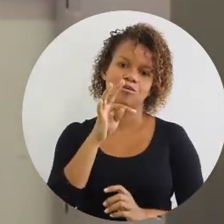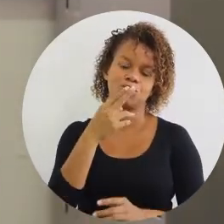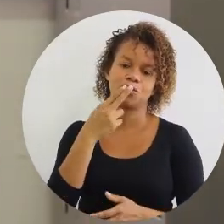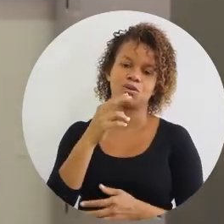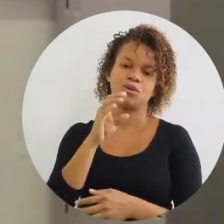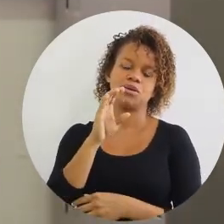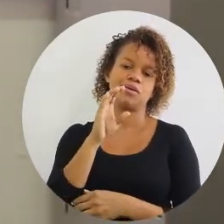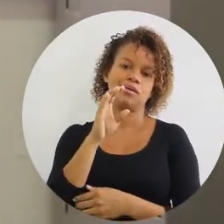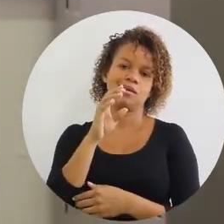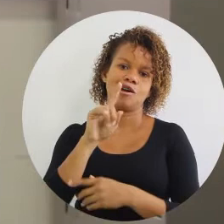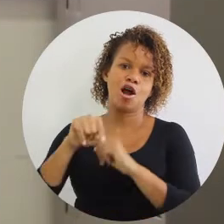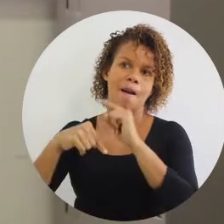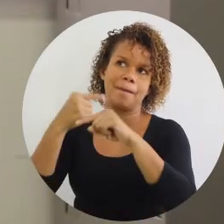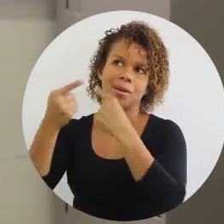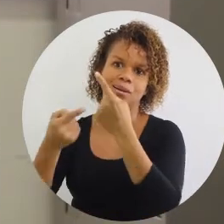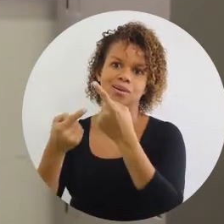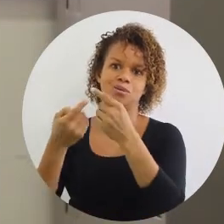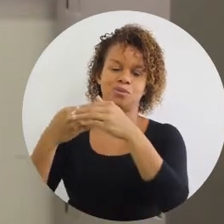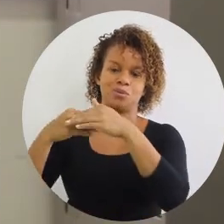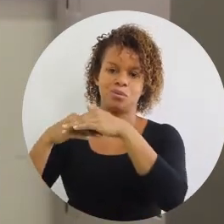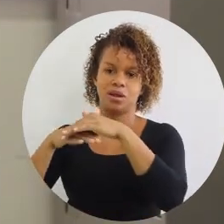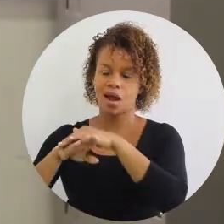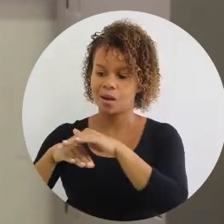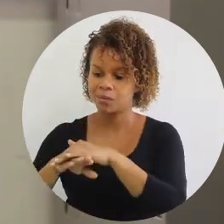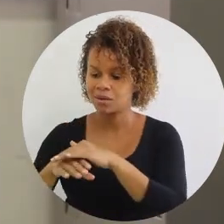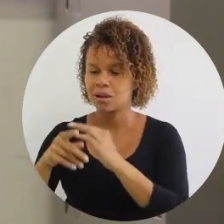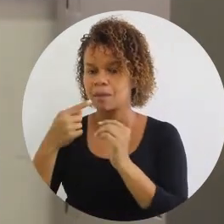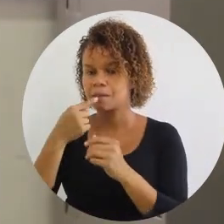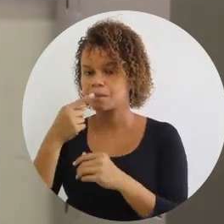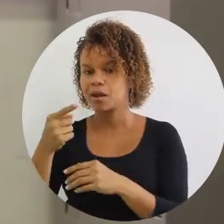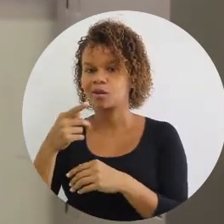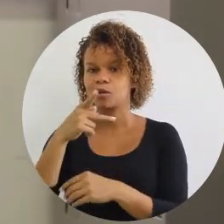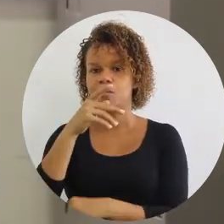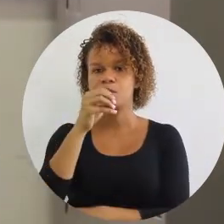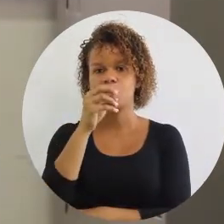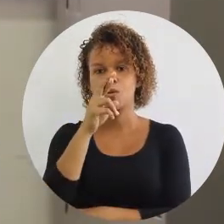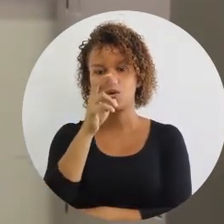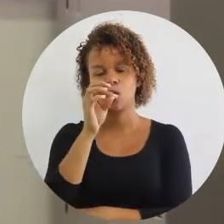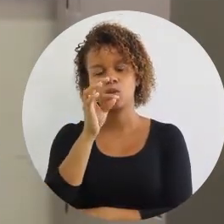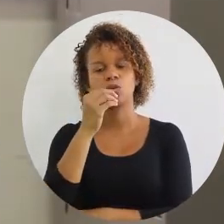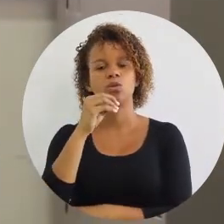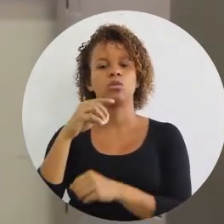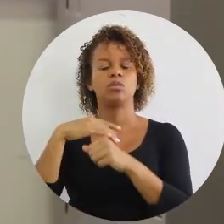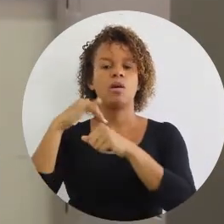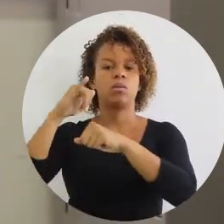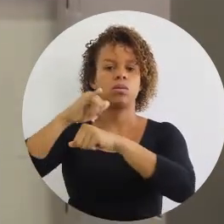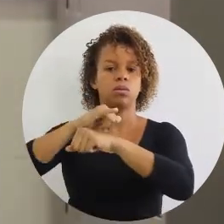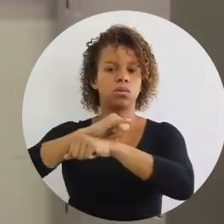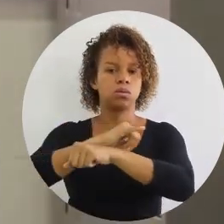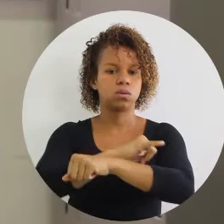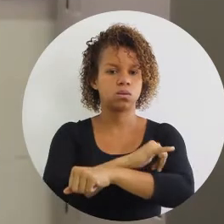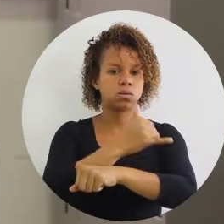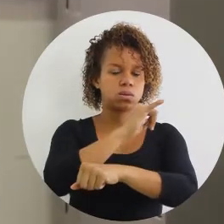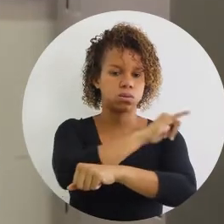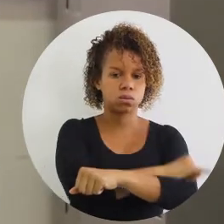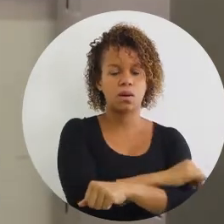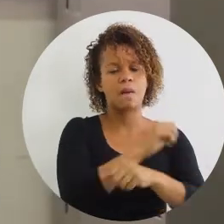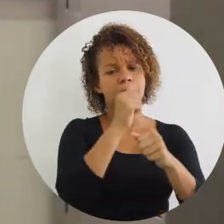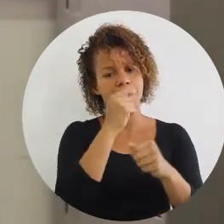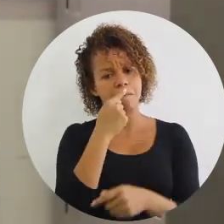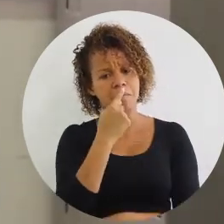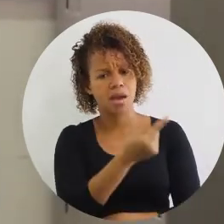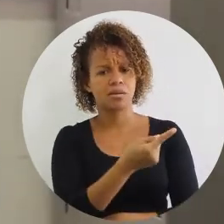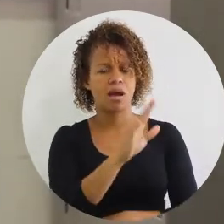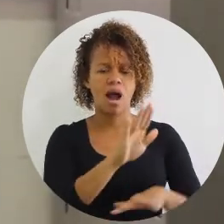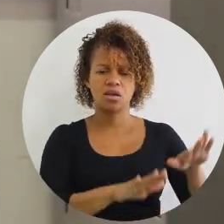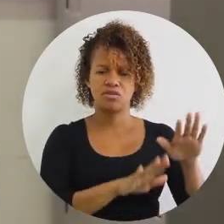ver isso próximo, né, em armazéns próximos aos portos, aos aeroportos, que tem isso aí, podem passar